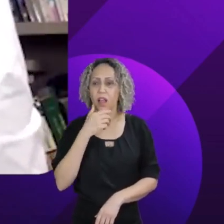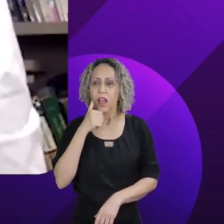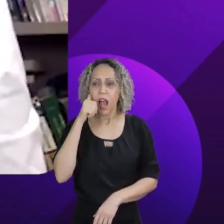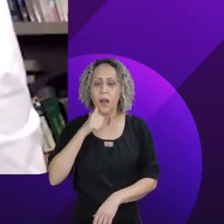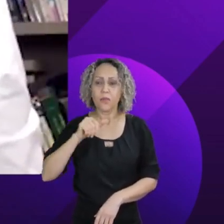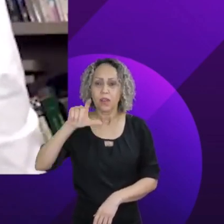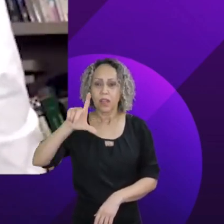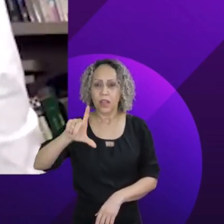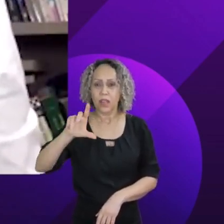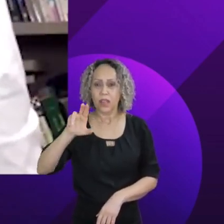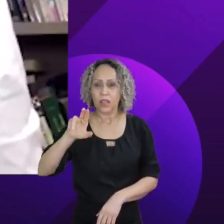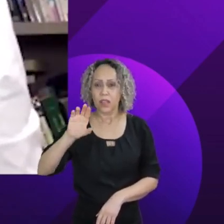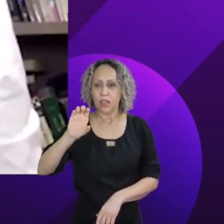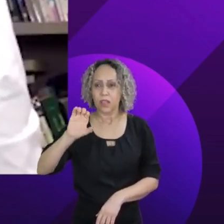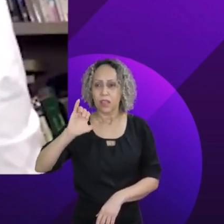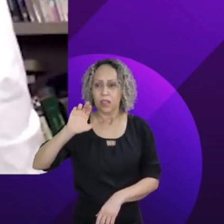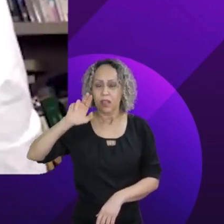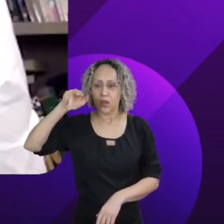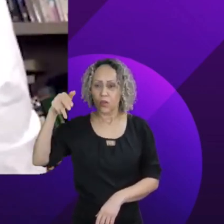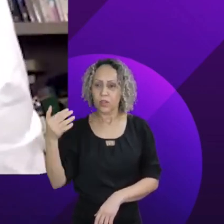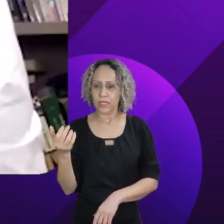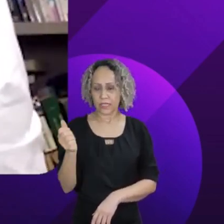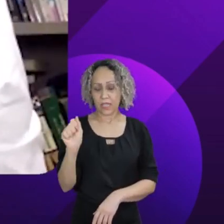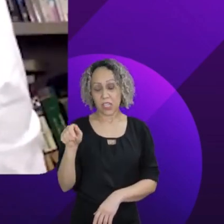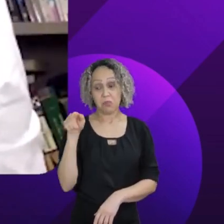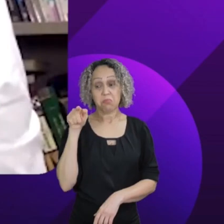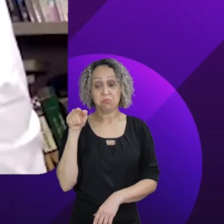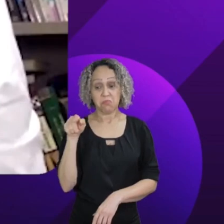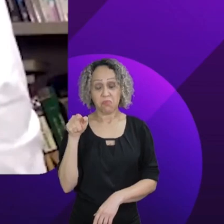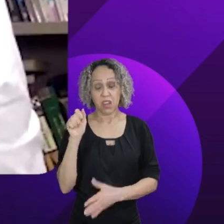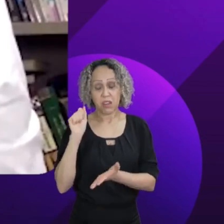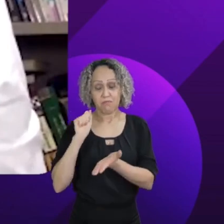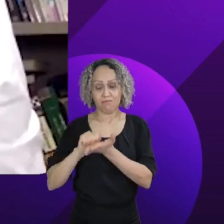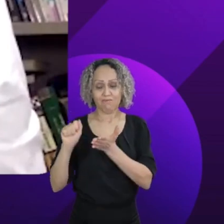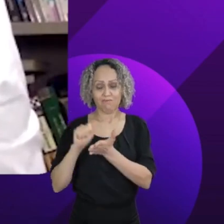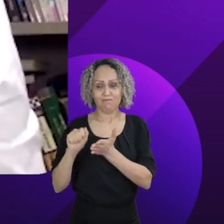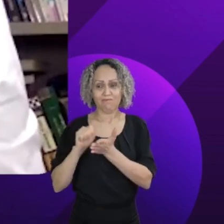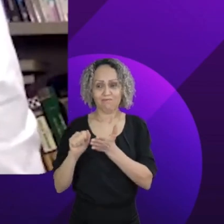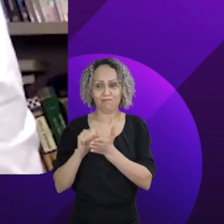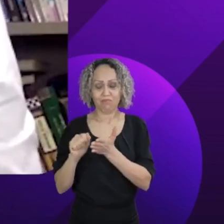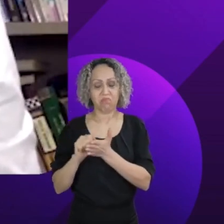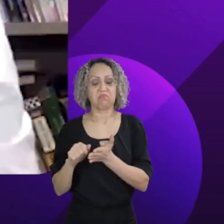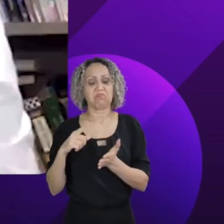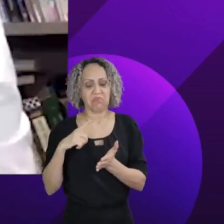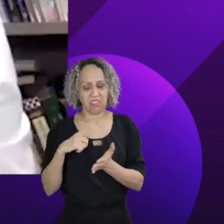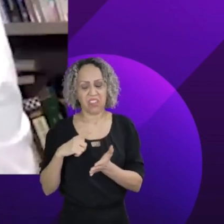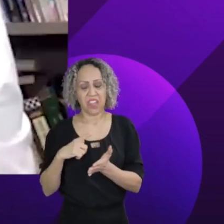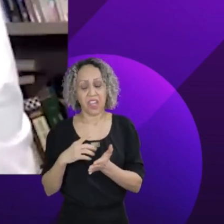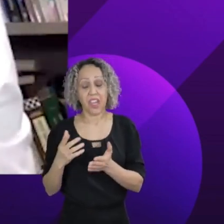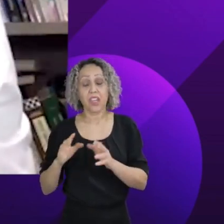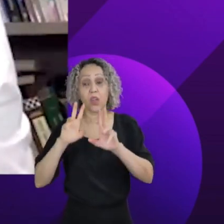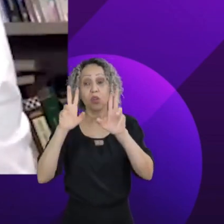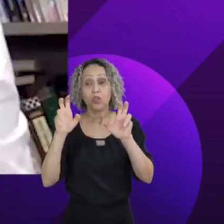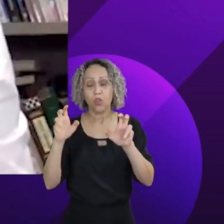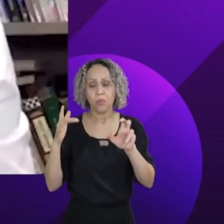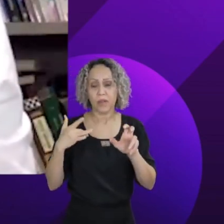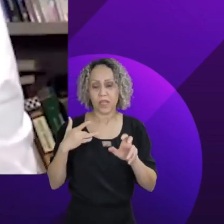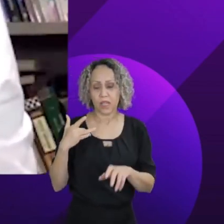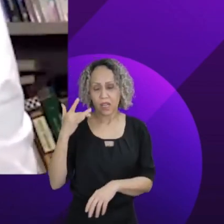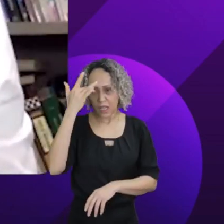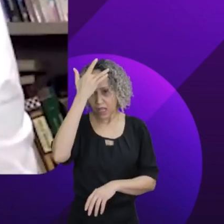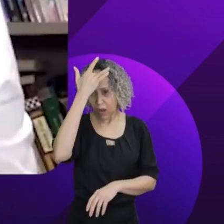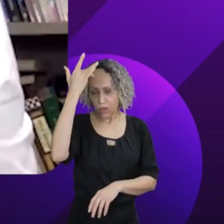de saúde mental, que eu acho que dá sempre para ver o que ela